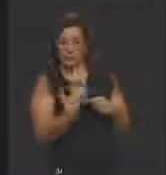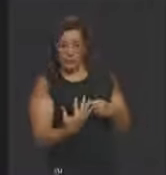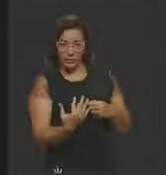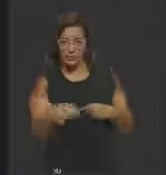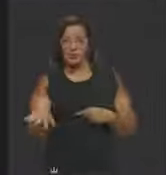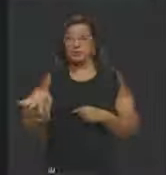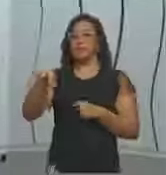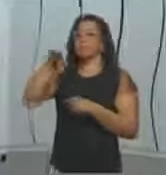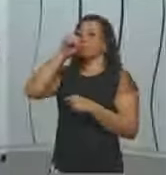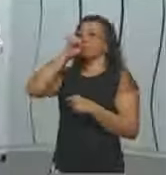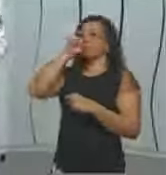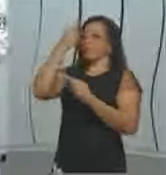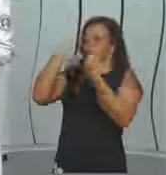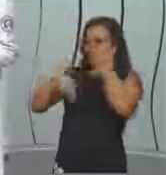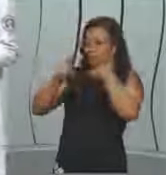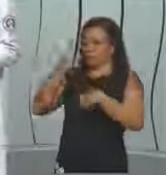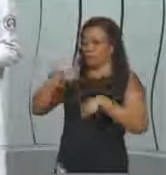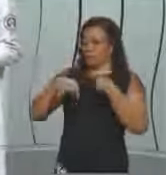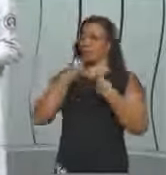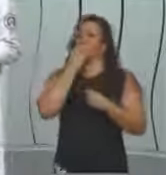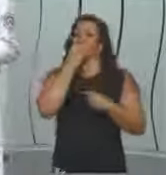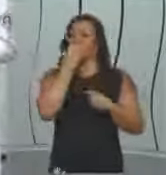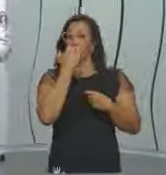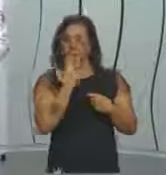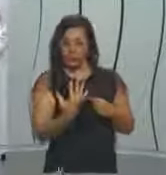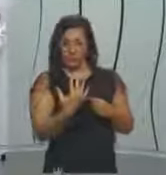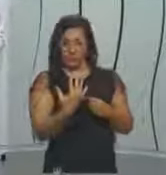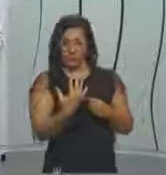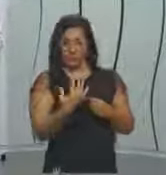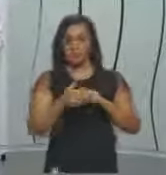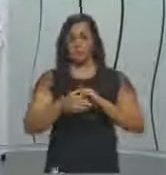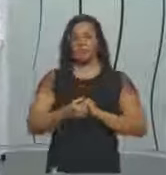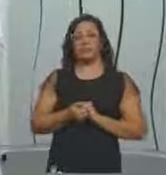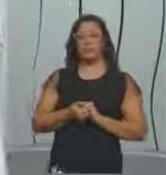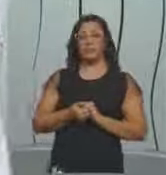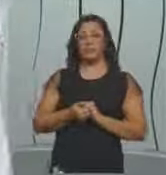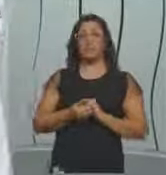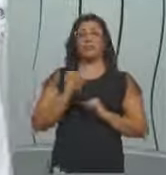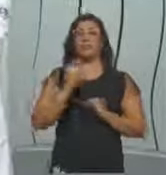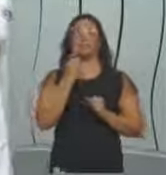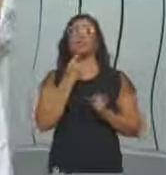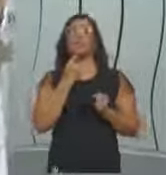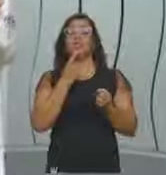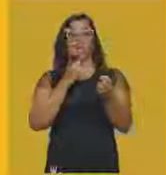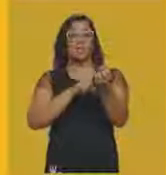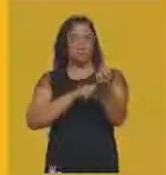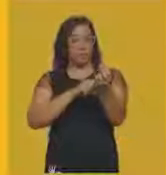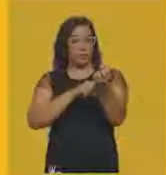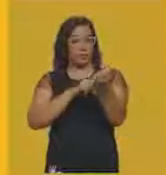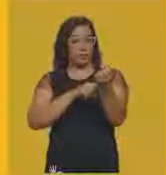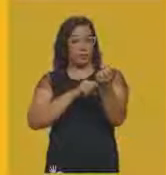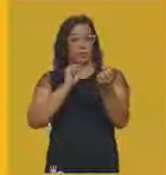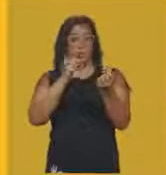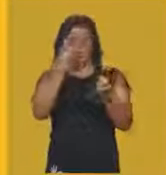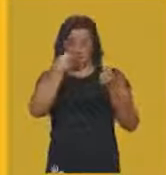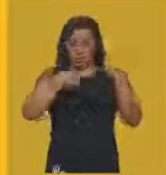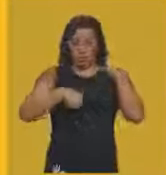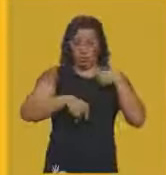transportados pelo sangue. O sistema circulatório, ele funciona aí como uma